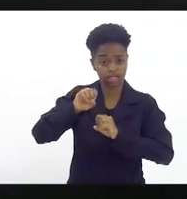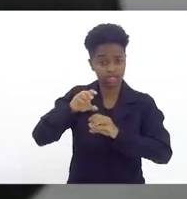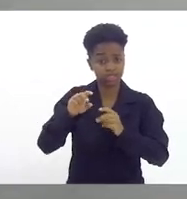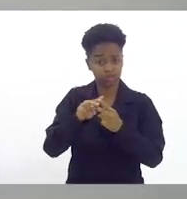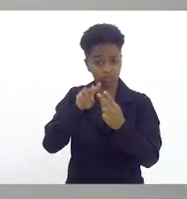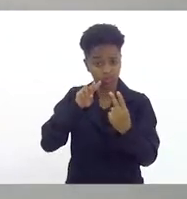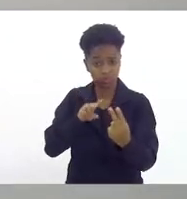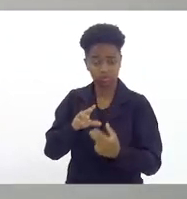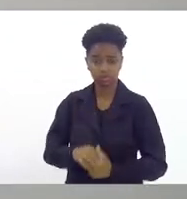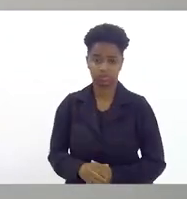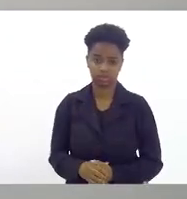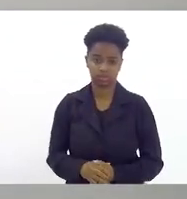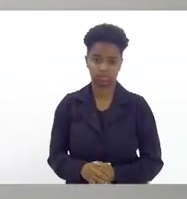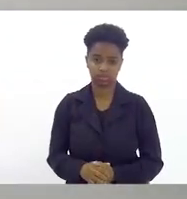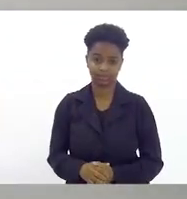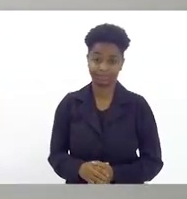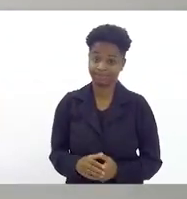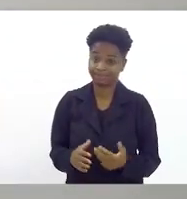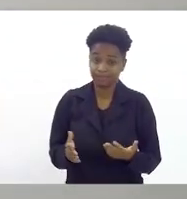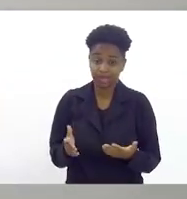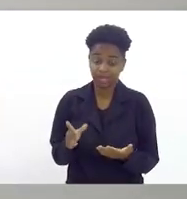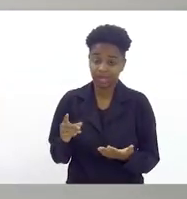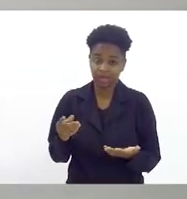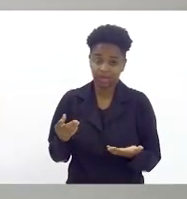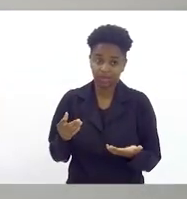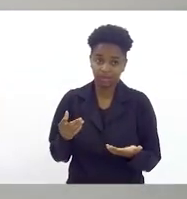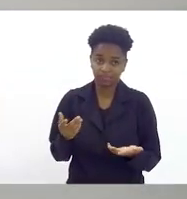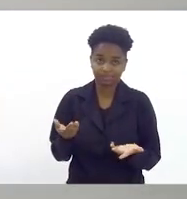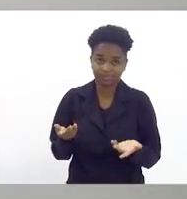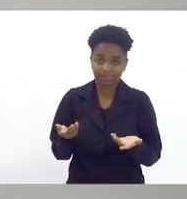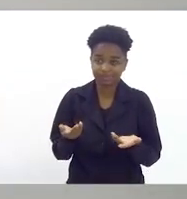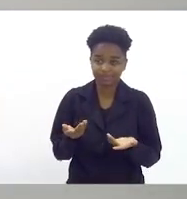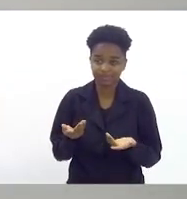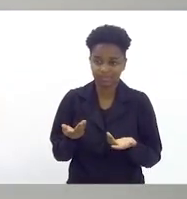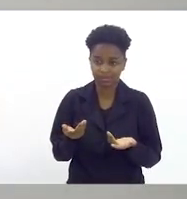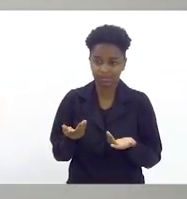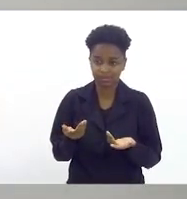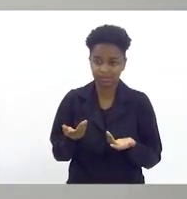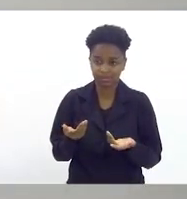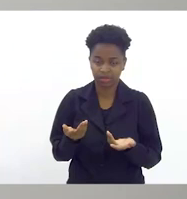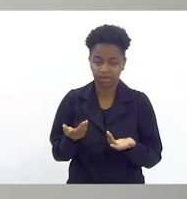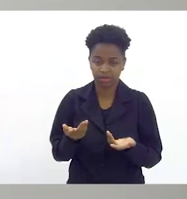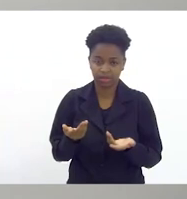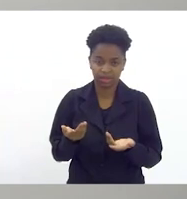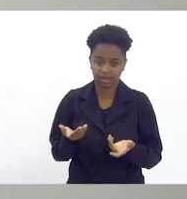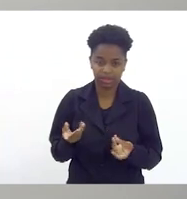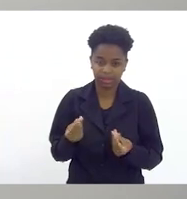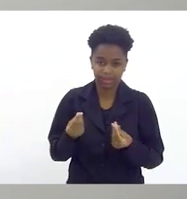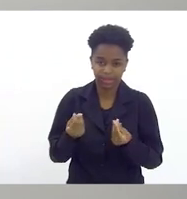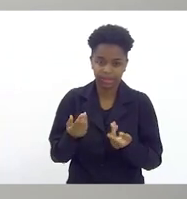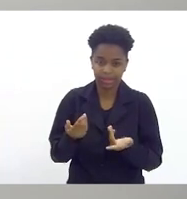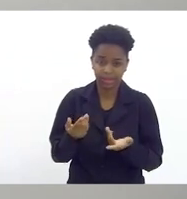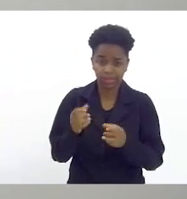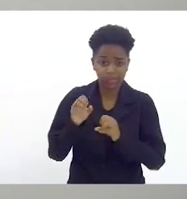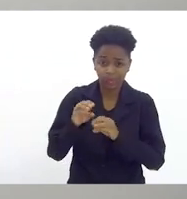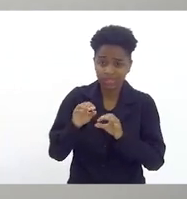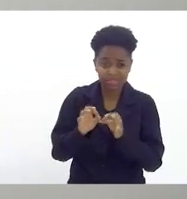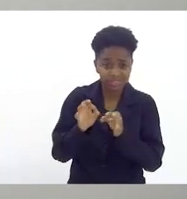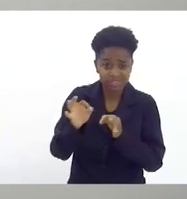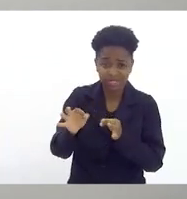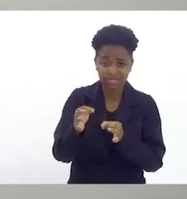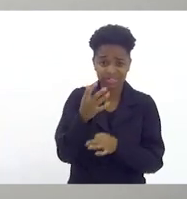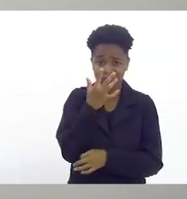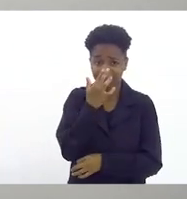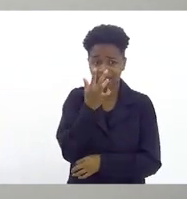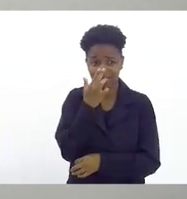distância a gente não é para correr educação a distância é tratado